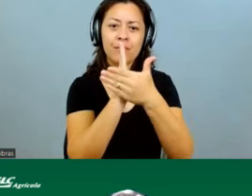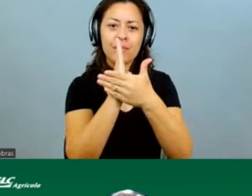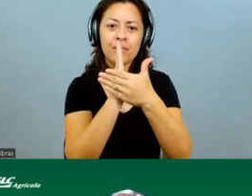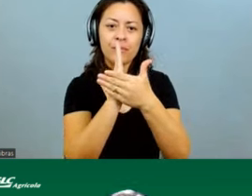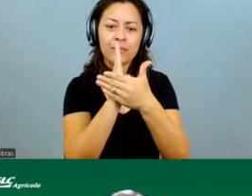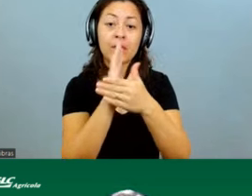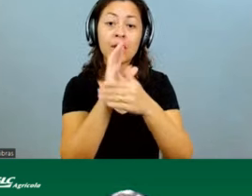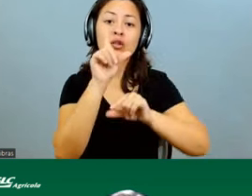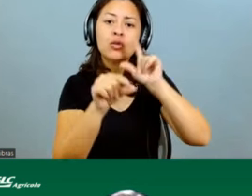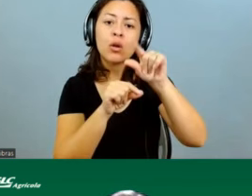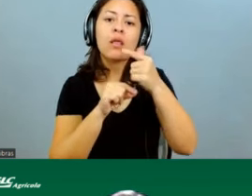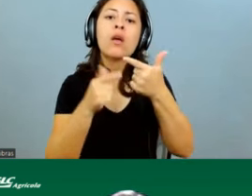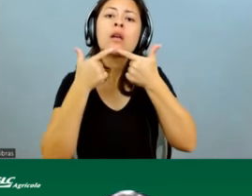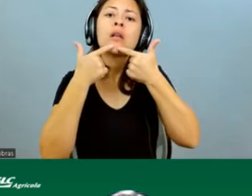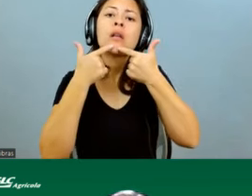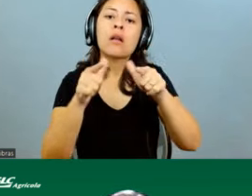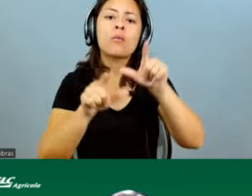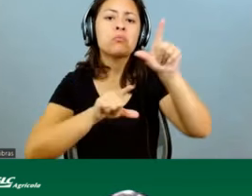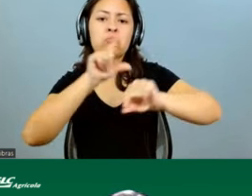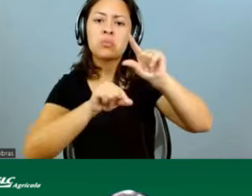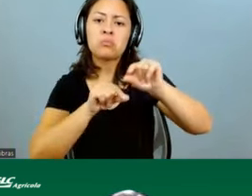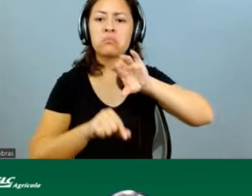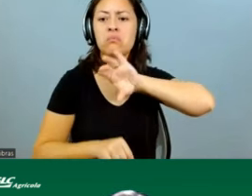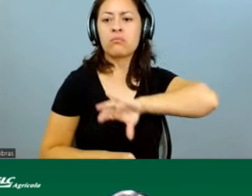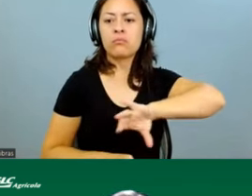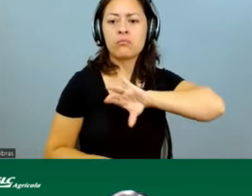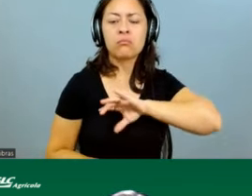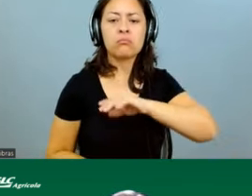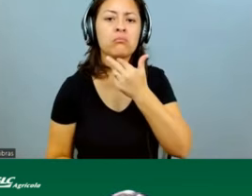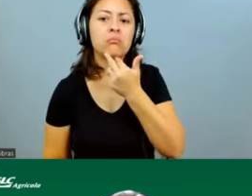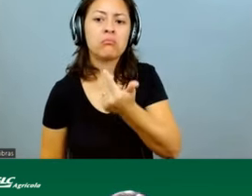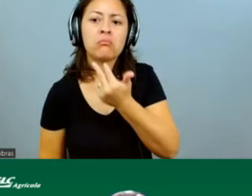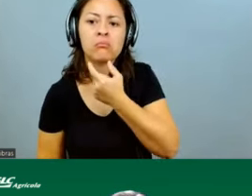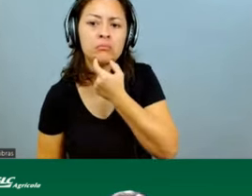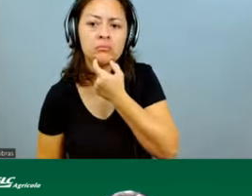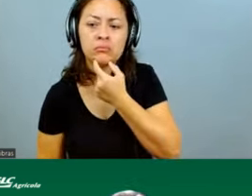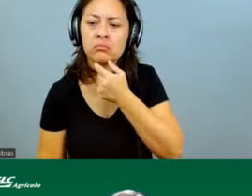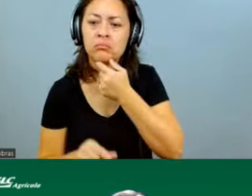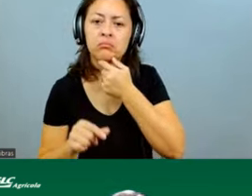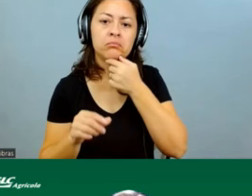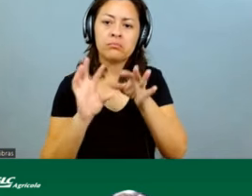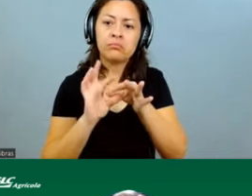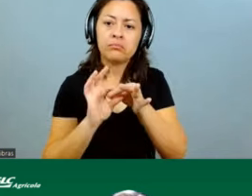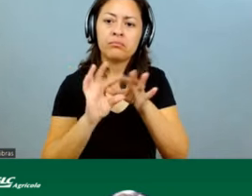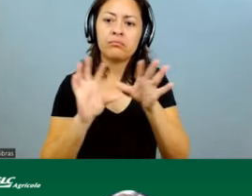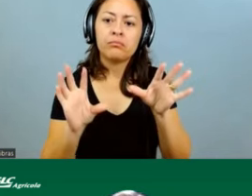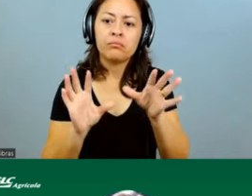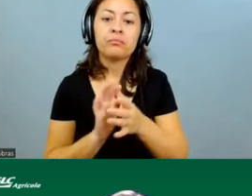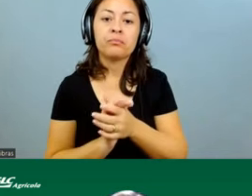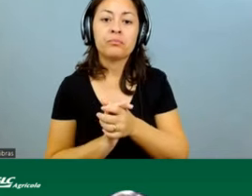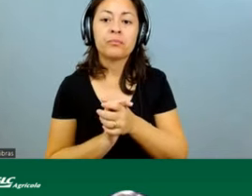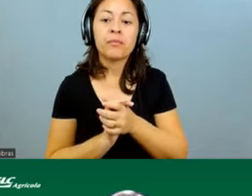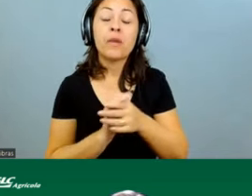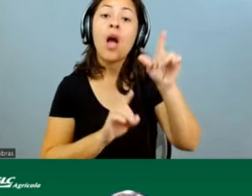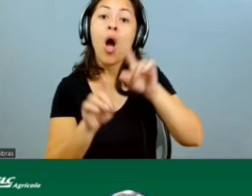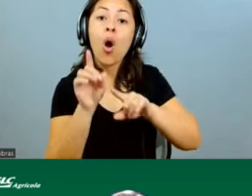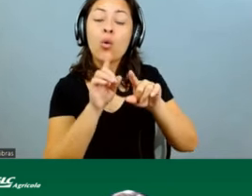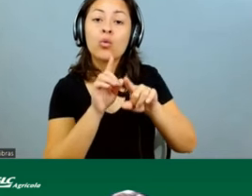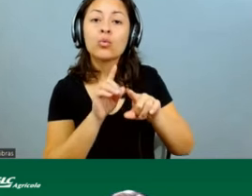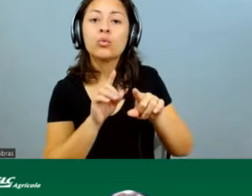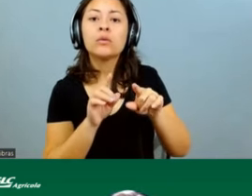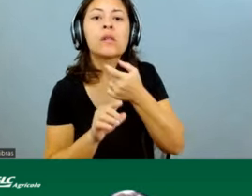Escolha o seu idioma de preferência português ou inglês para aqueles que estarão ou da videoconferência em inglês a a